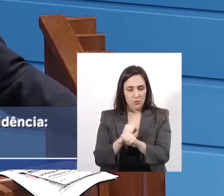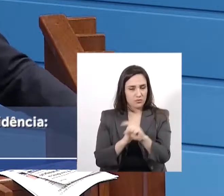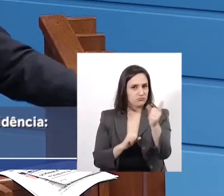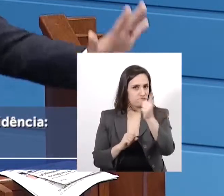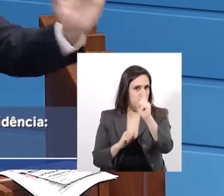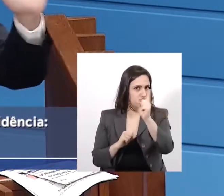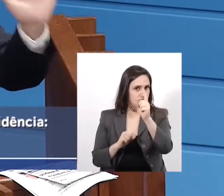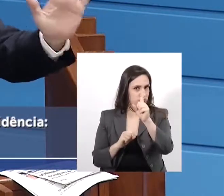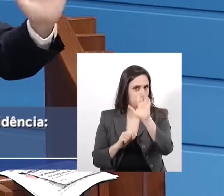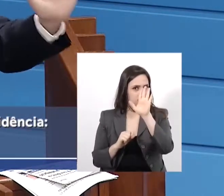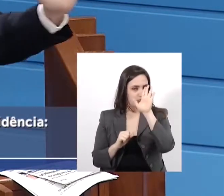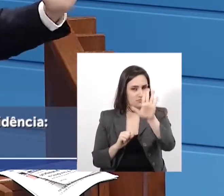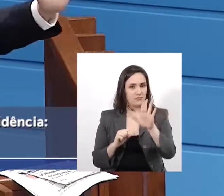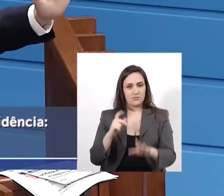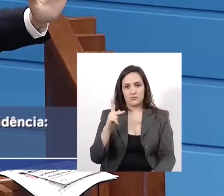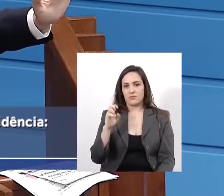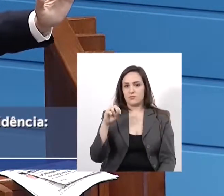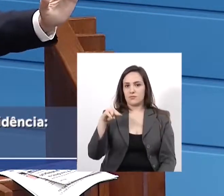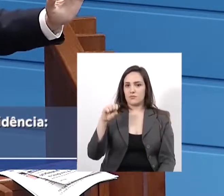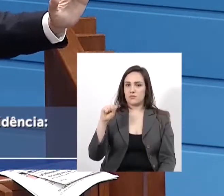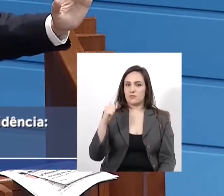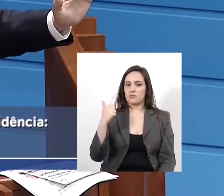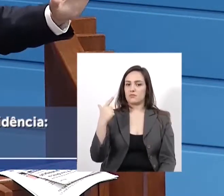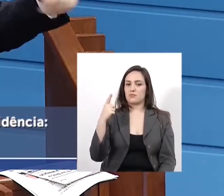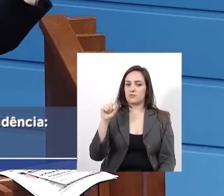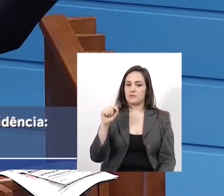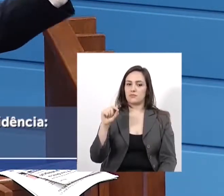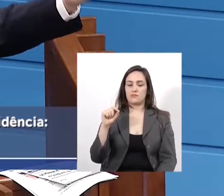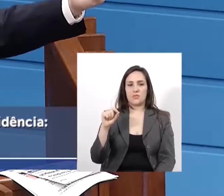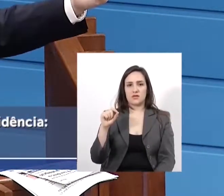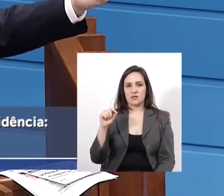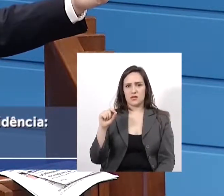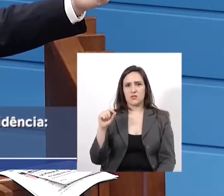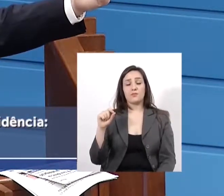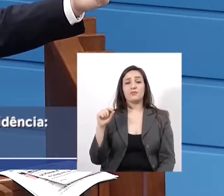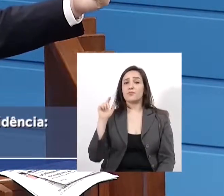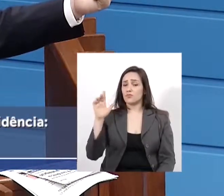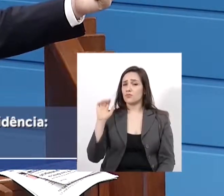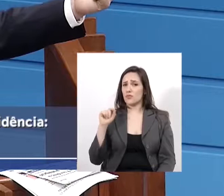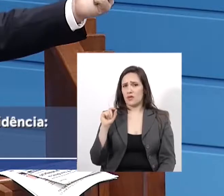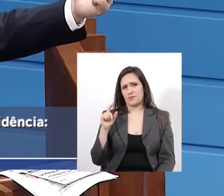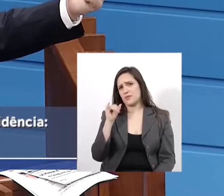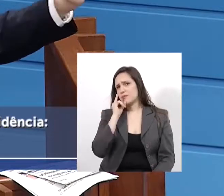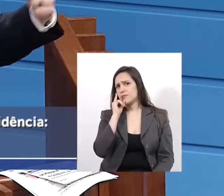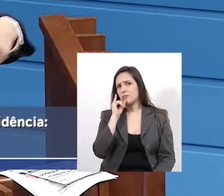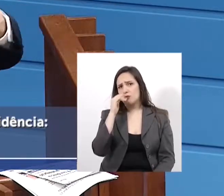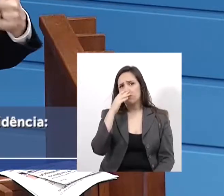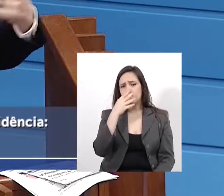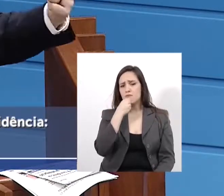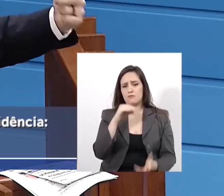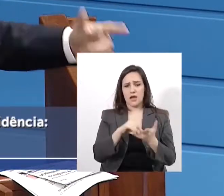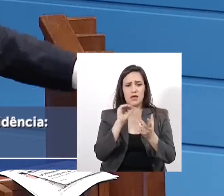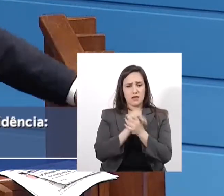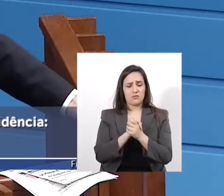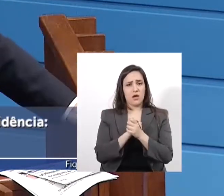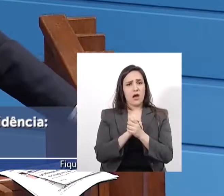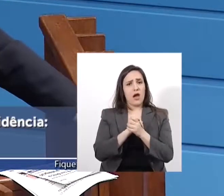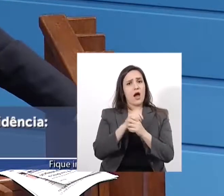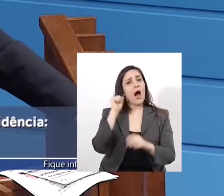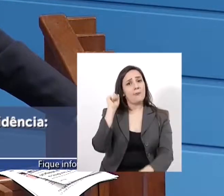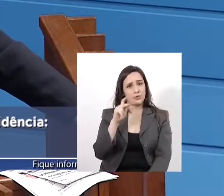de 50% do valor, né, da aposentadoria do seu marido, acrescido de